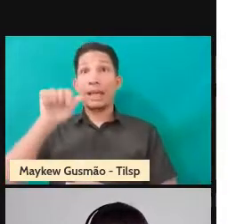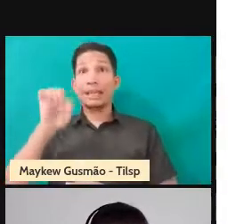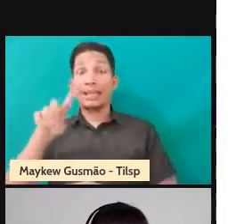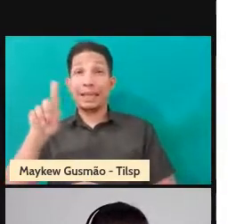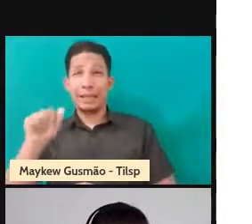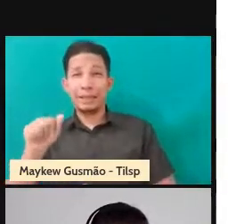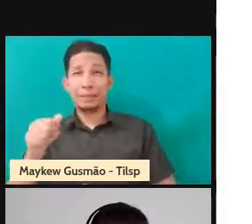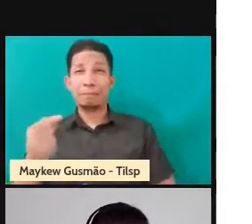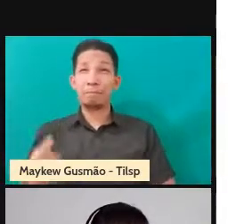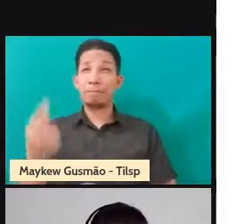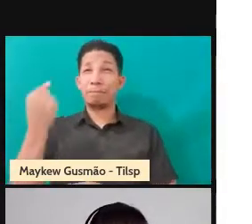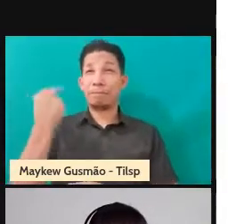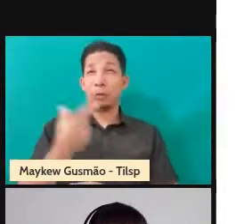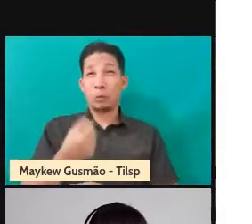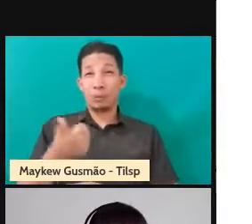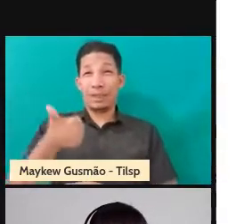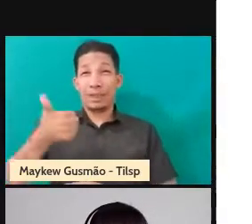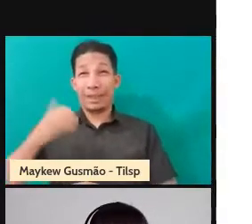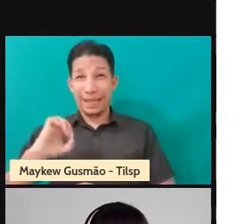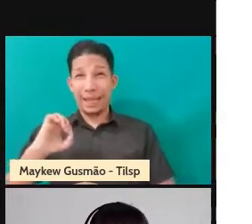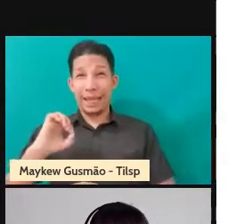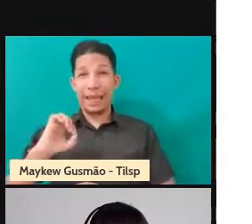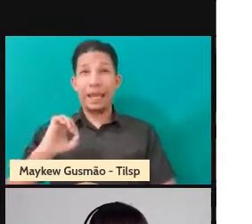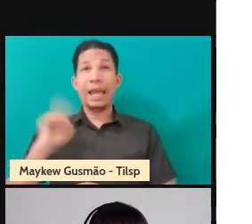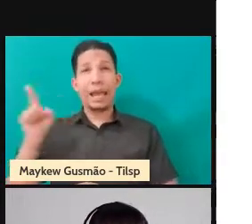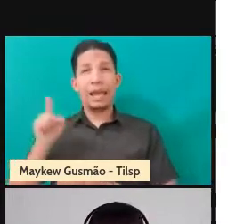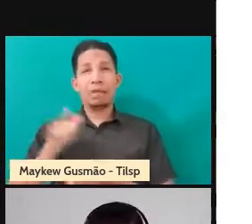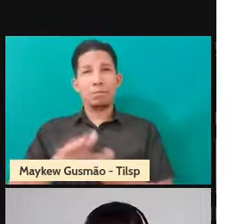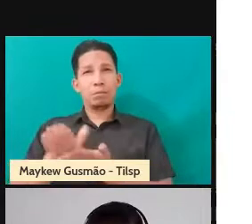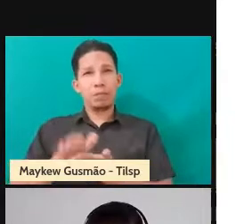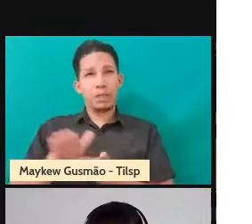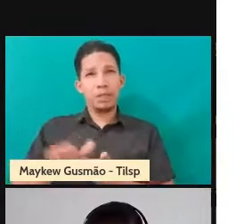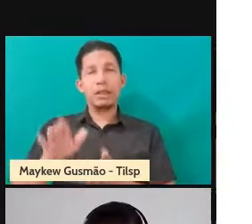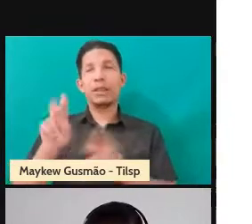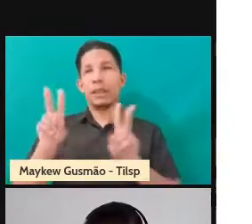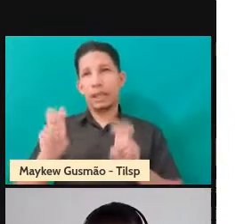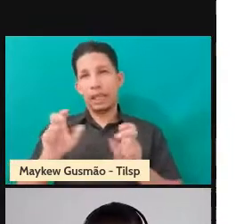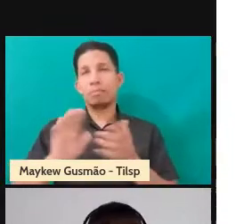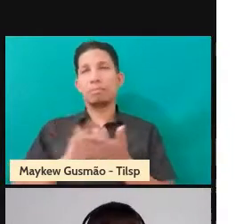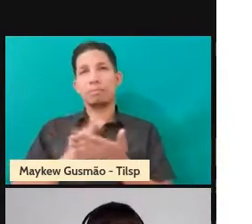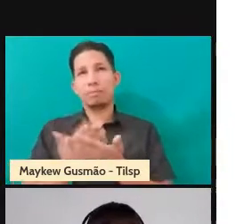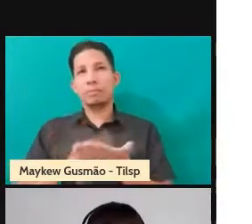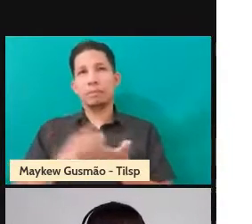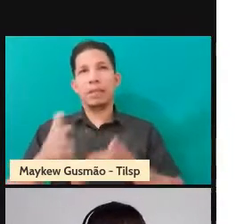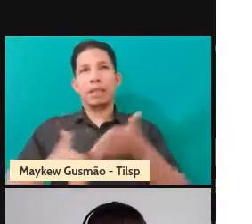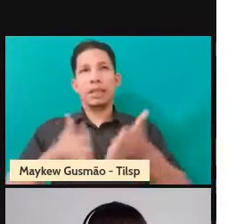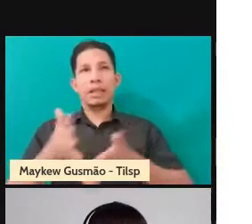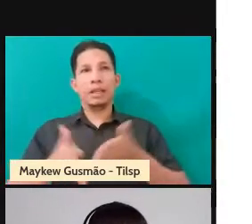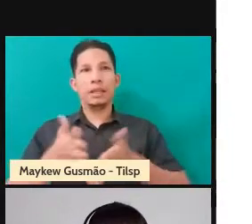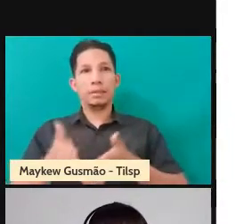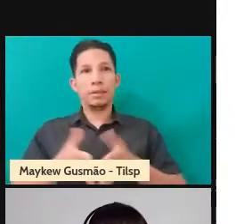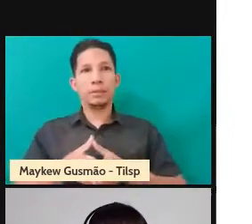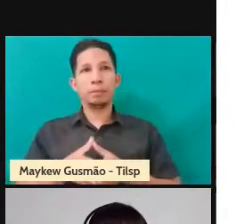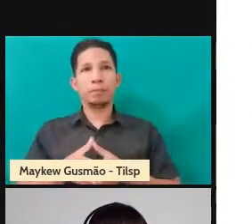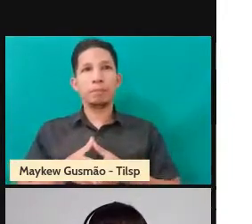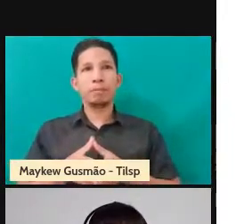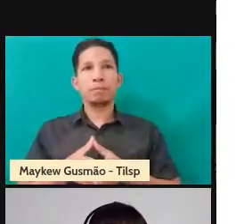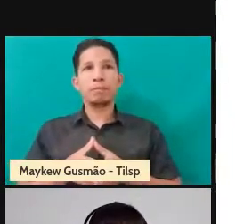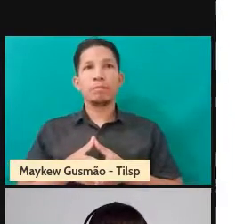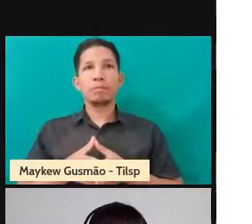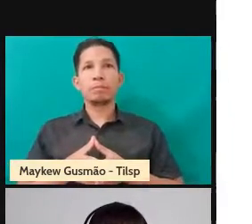em 2010, né, em uma das suas publicações sobre o intérprete educacional, já dizia